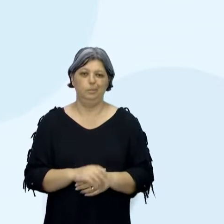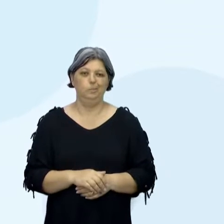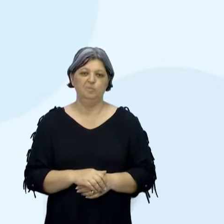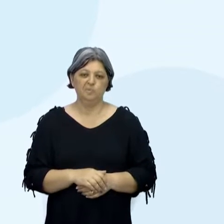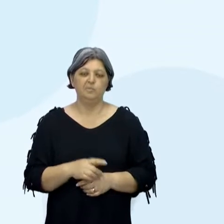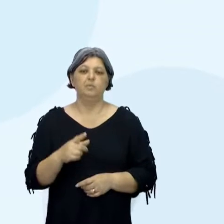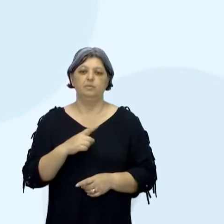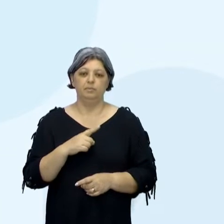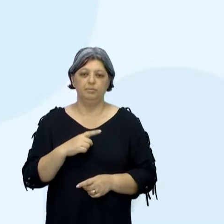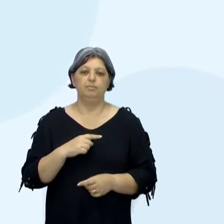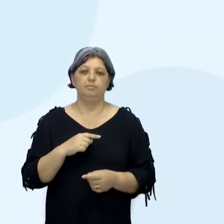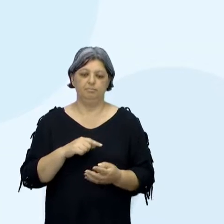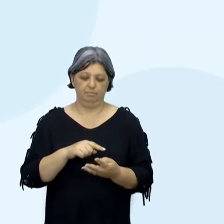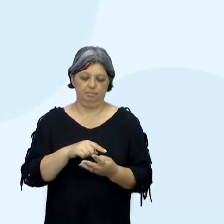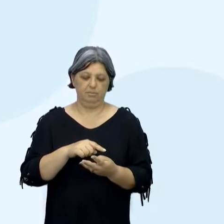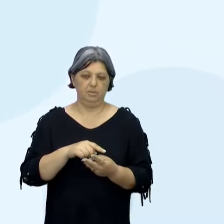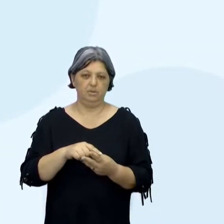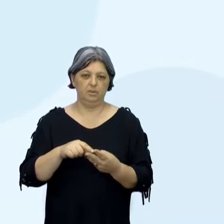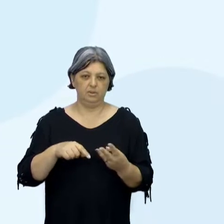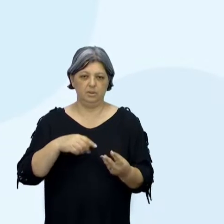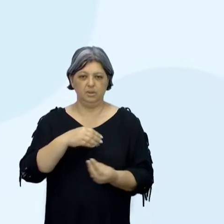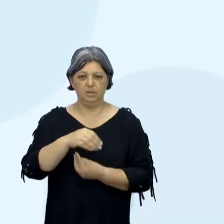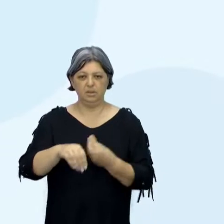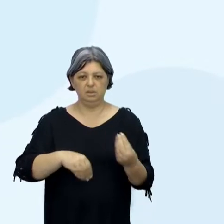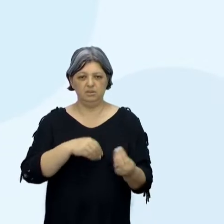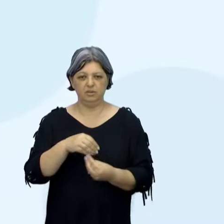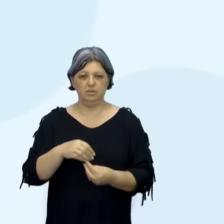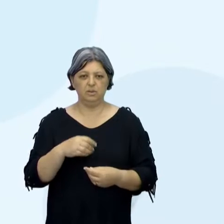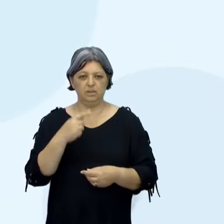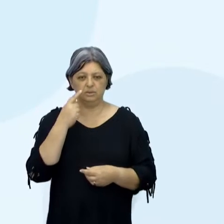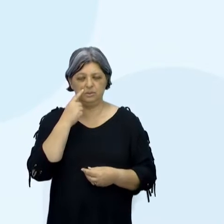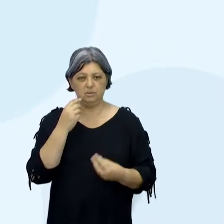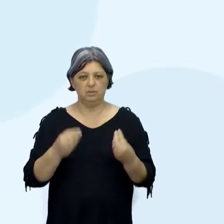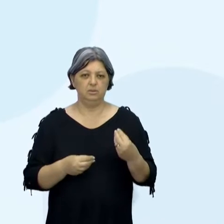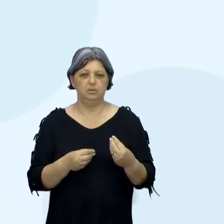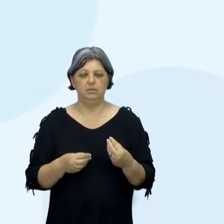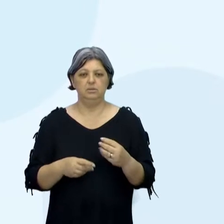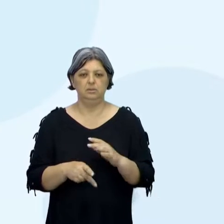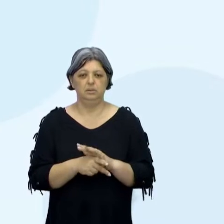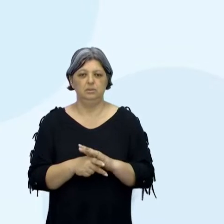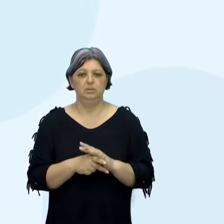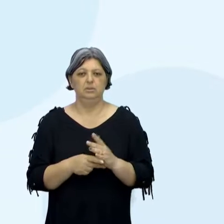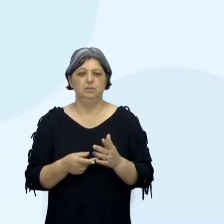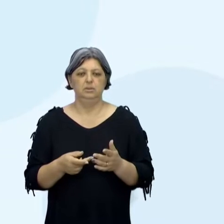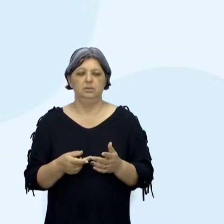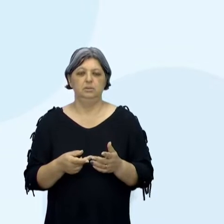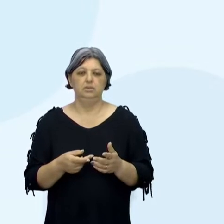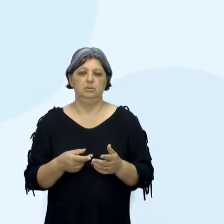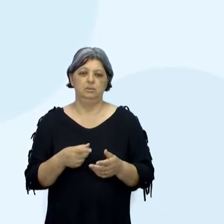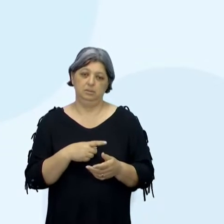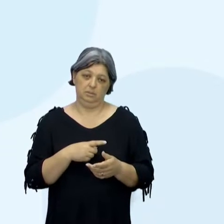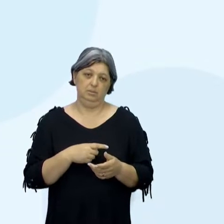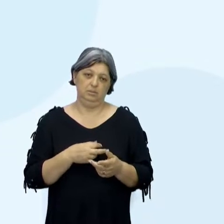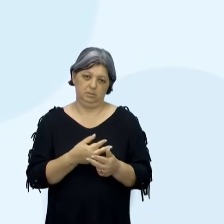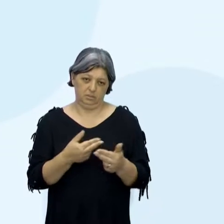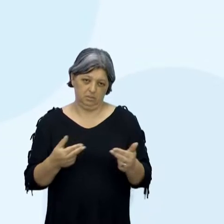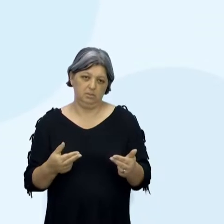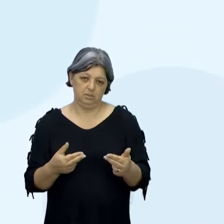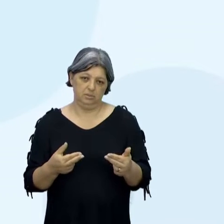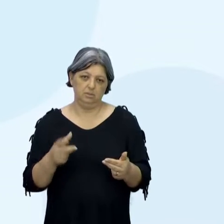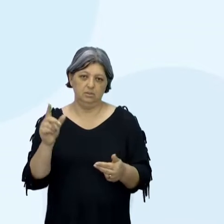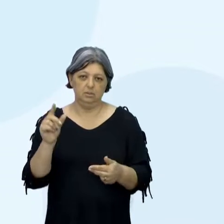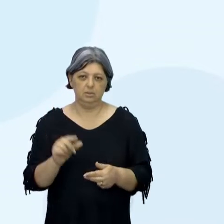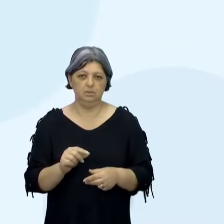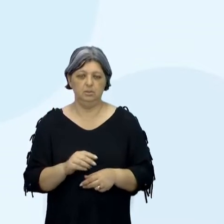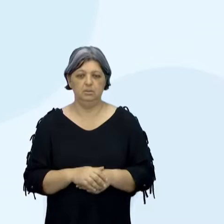temos um pouco de elemento dessas 3 raças. Então o racismo para a gente deveria ser algo muito menor do que é,